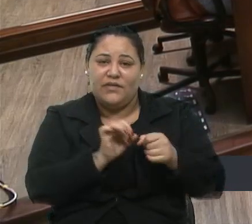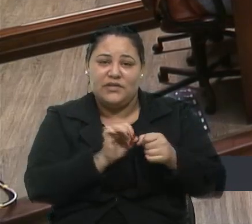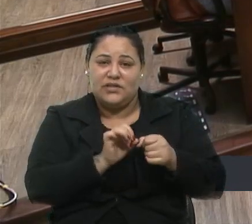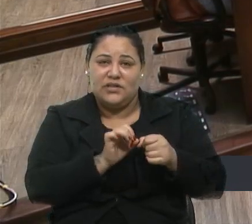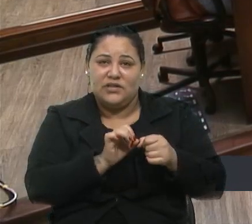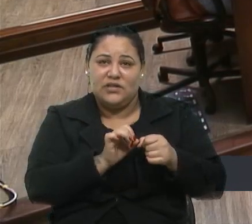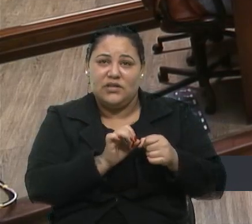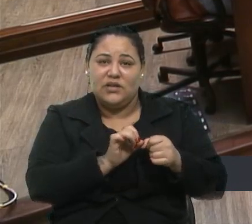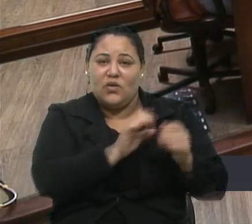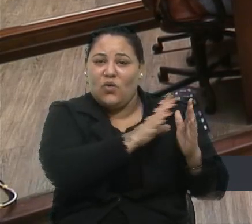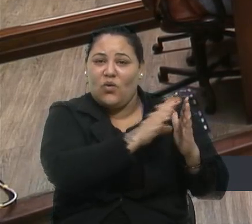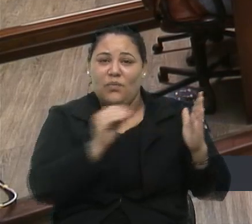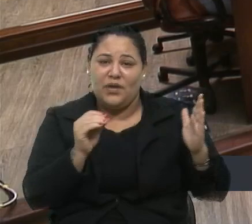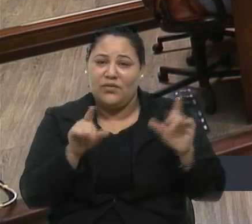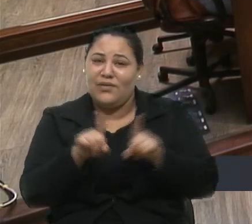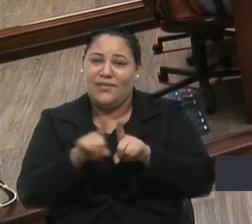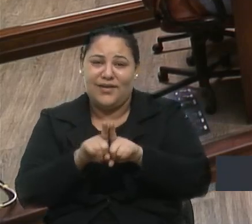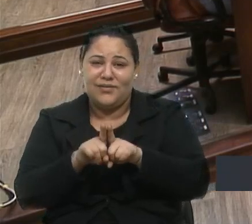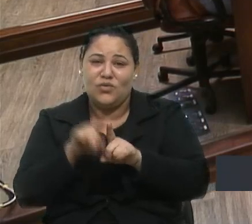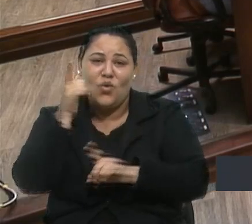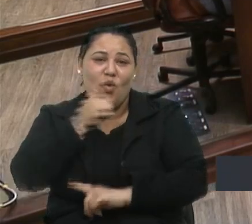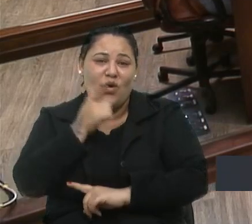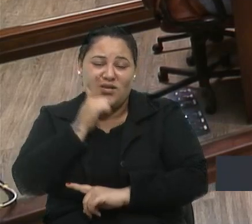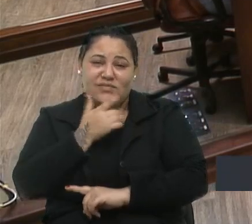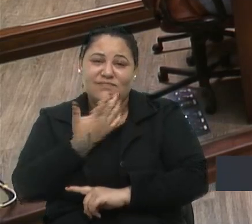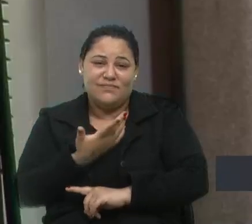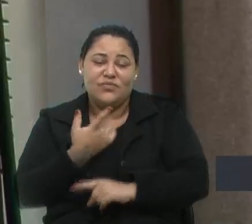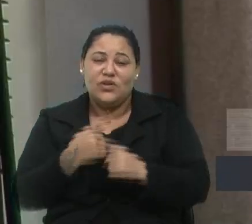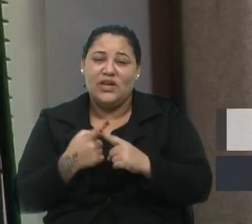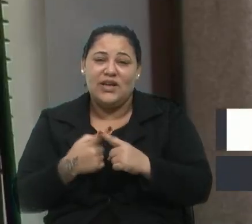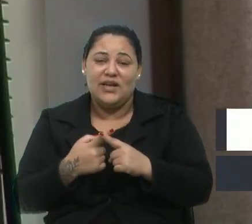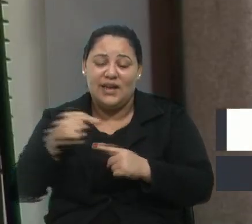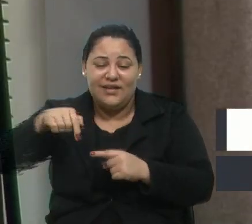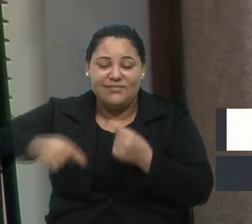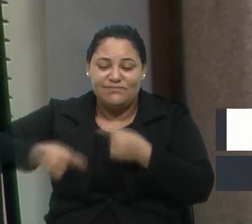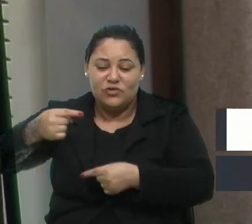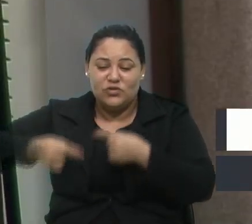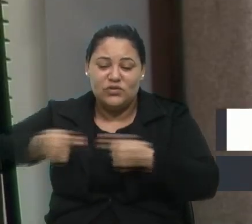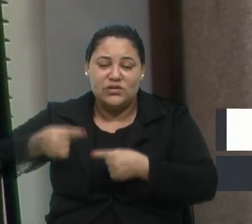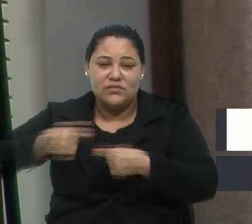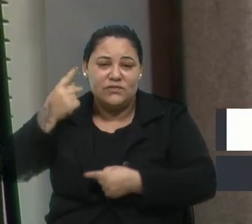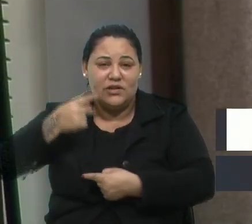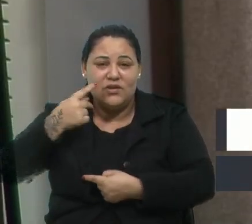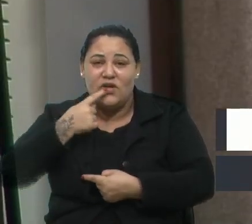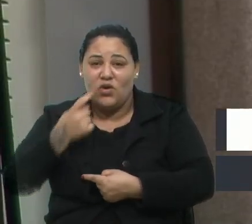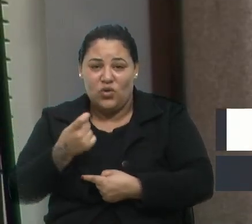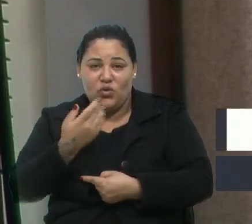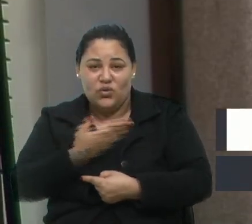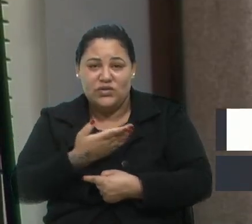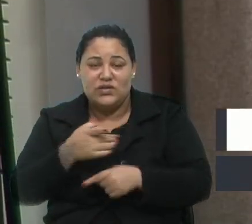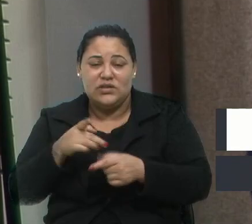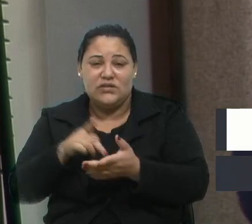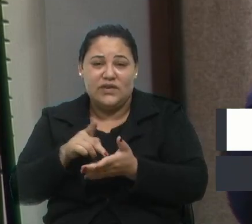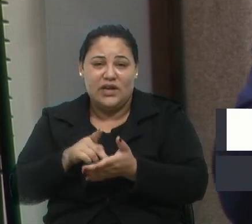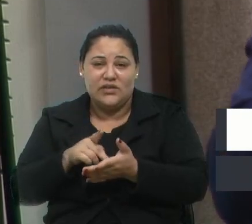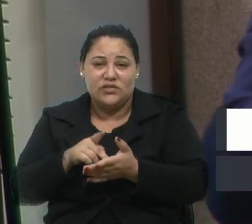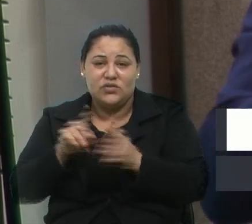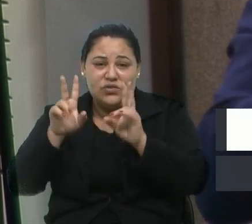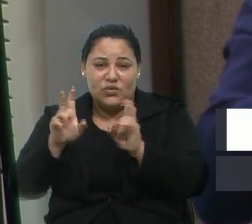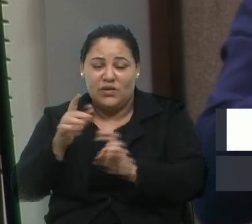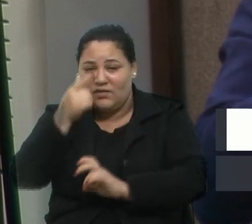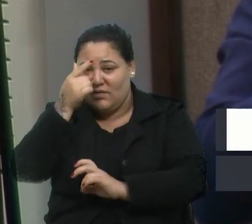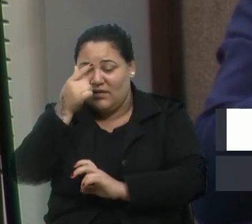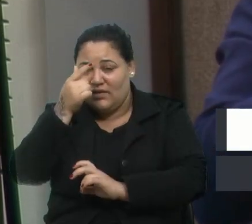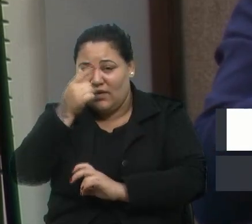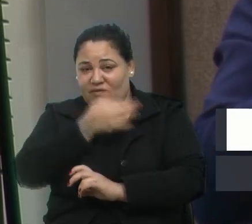do vereador Lucas Carenhato, porque essa discussão, vereadora Rose, sobre a Universidade Federal,